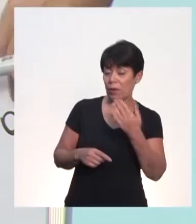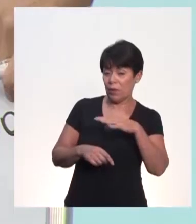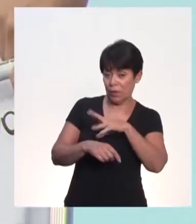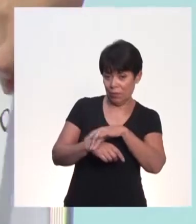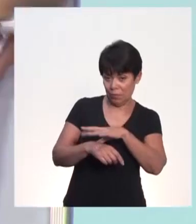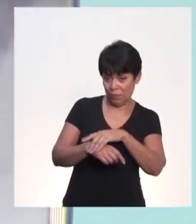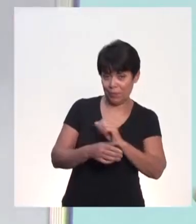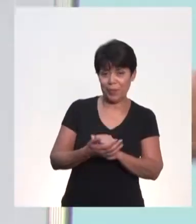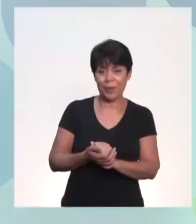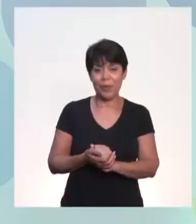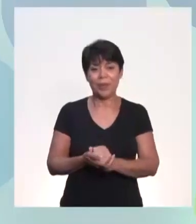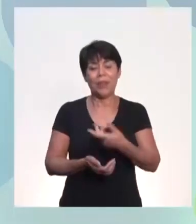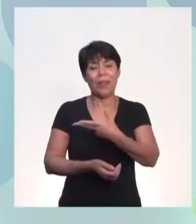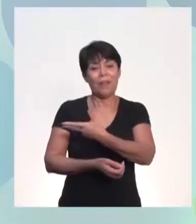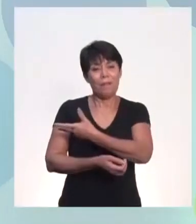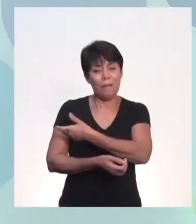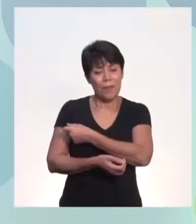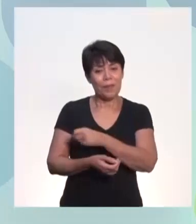A vacina ensina